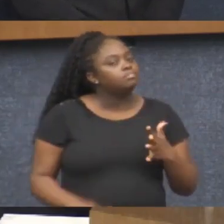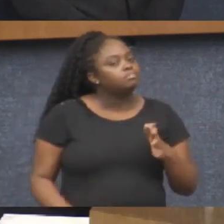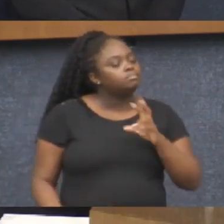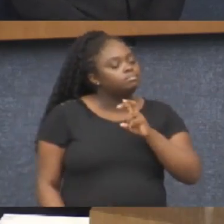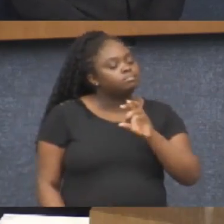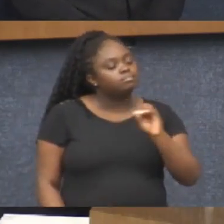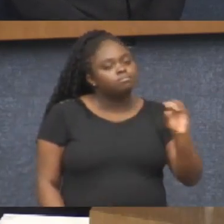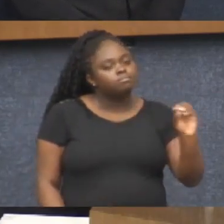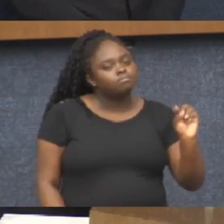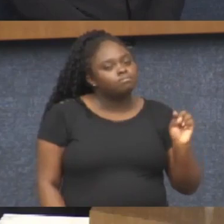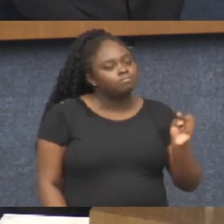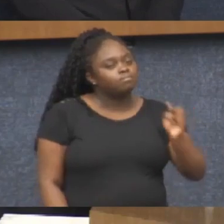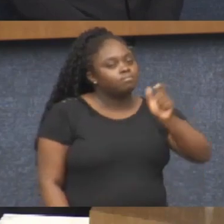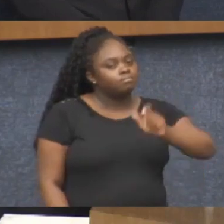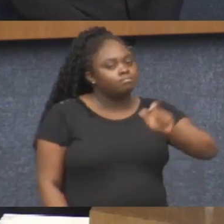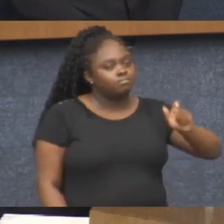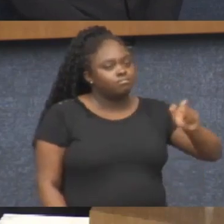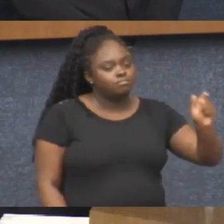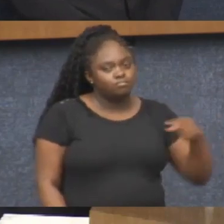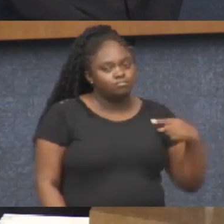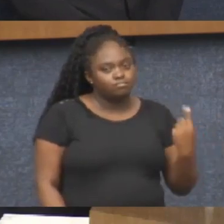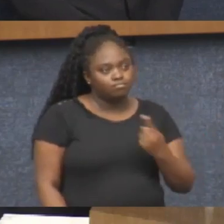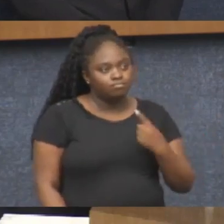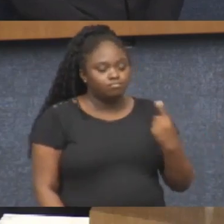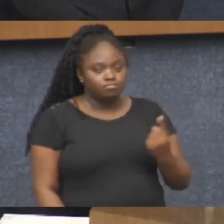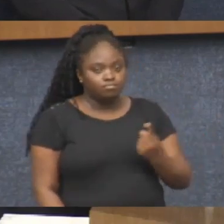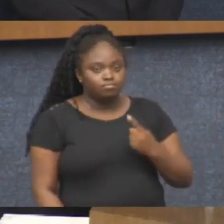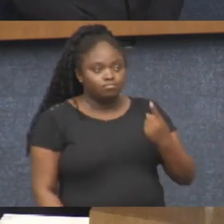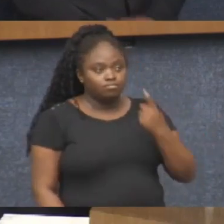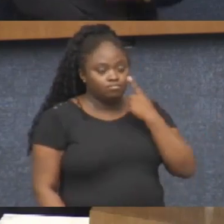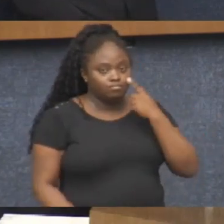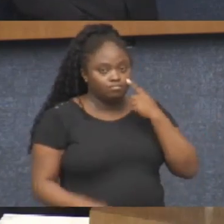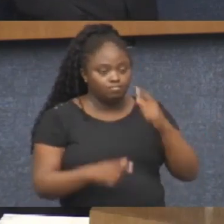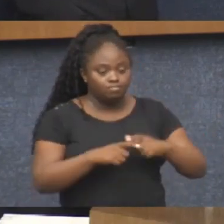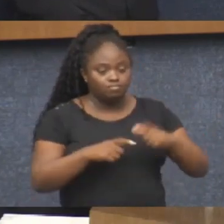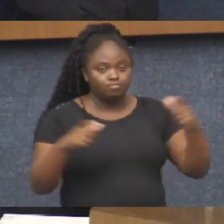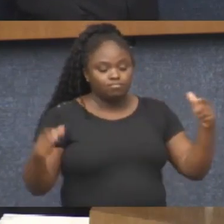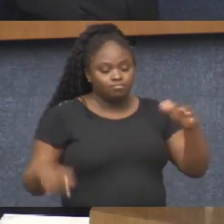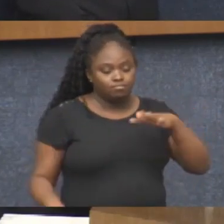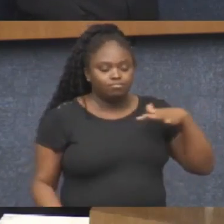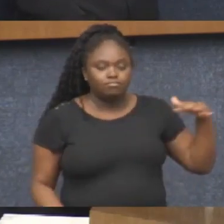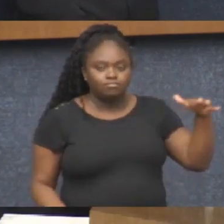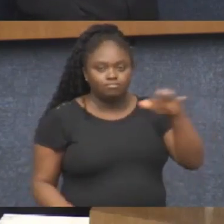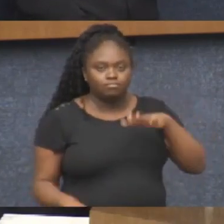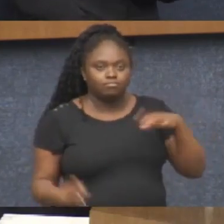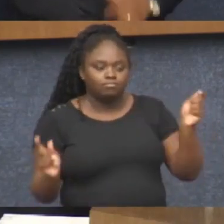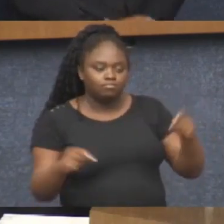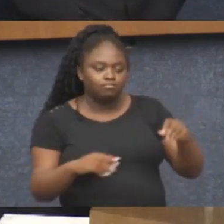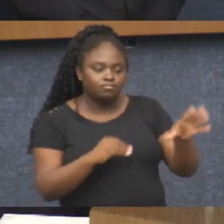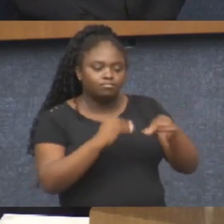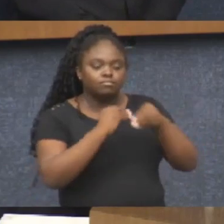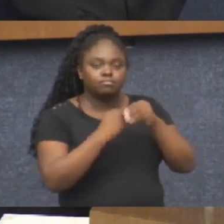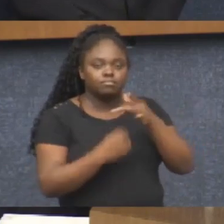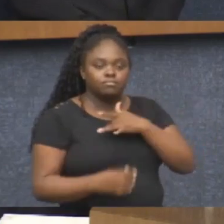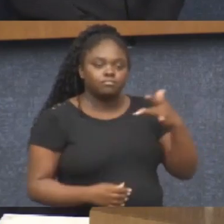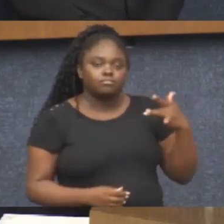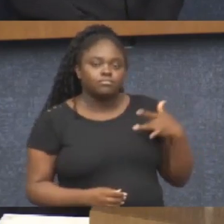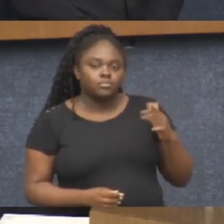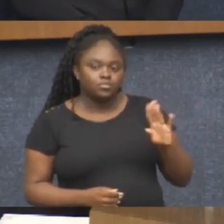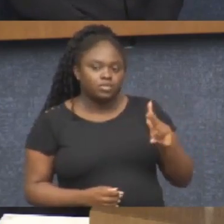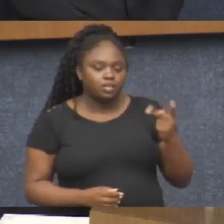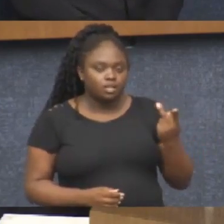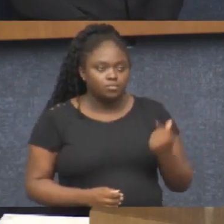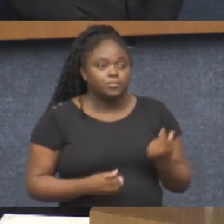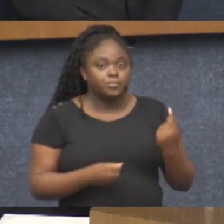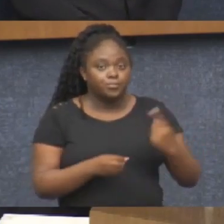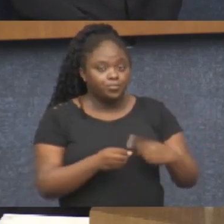500 mil habitantes, quando a gente considera aí a nossa macro-regional, né, polo complementar de saúde de Belo